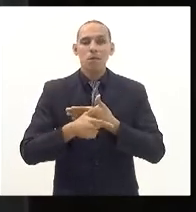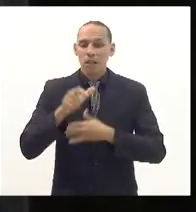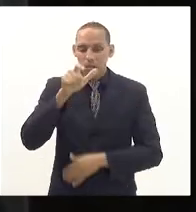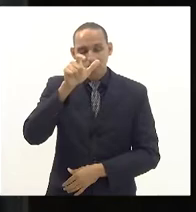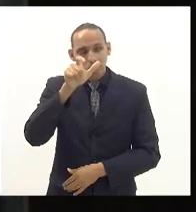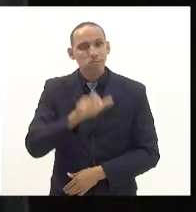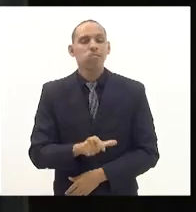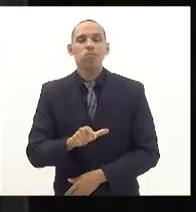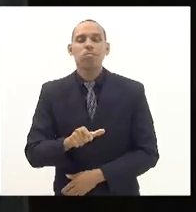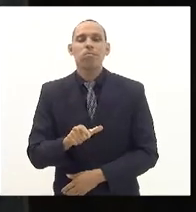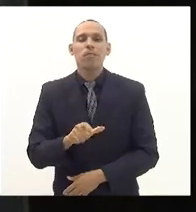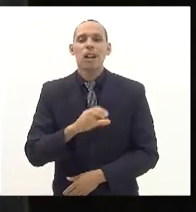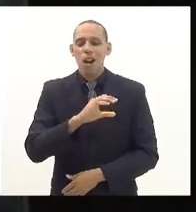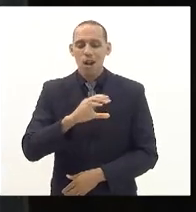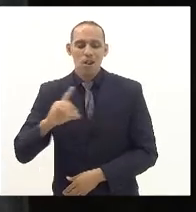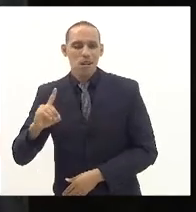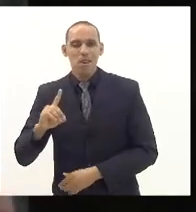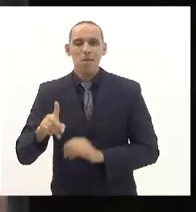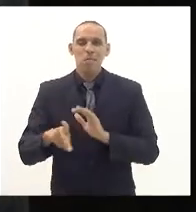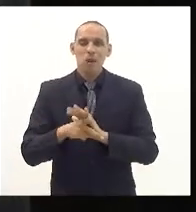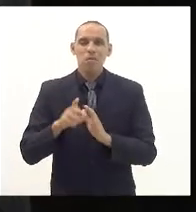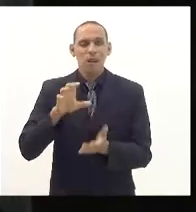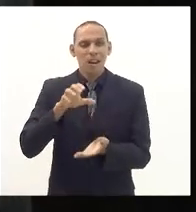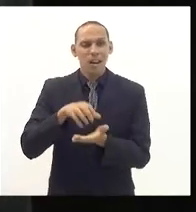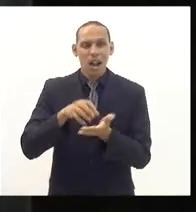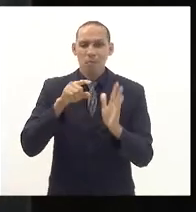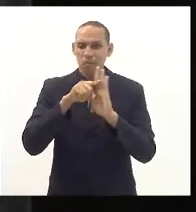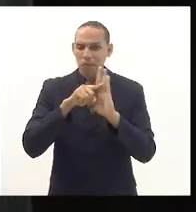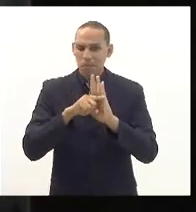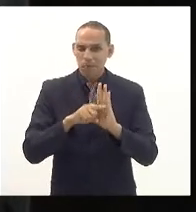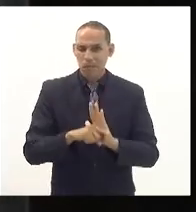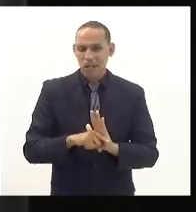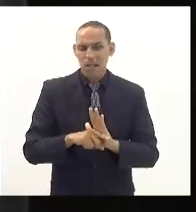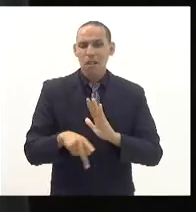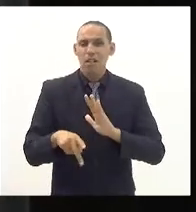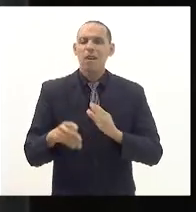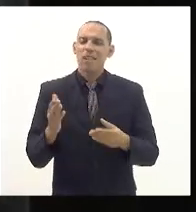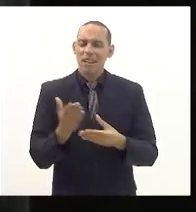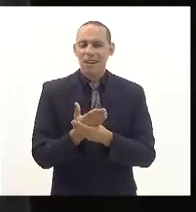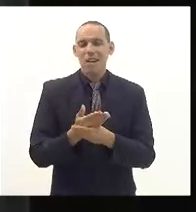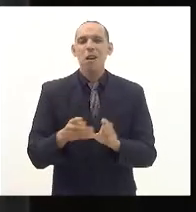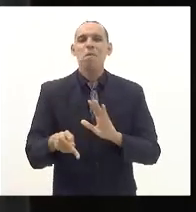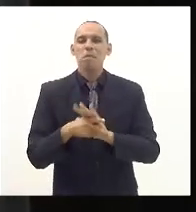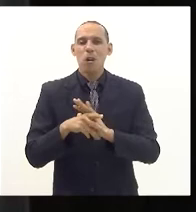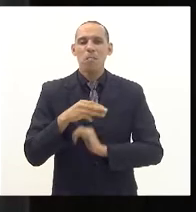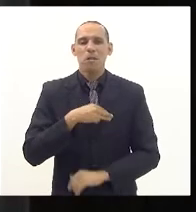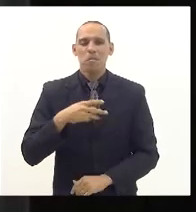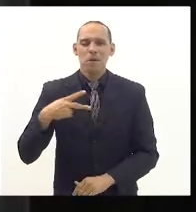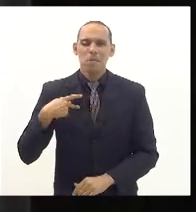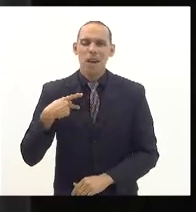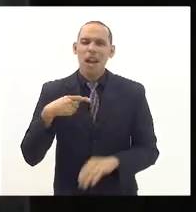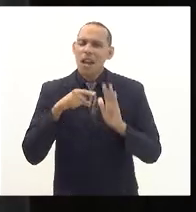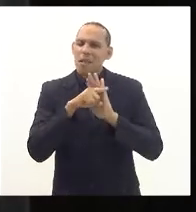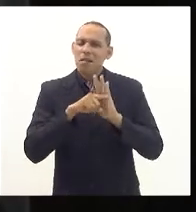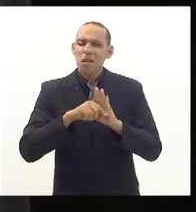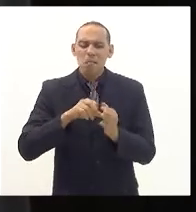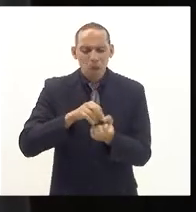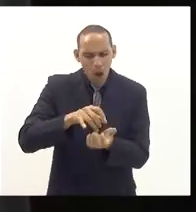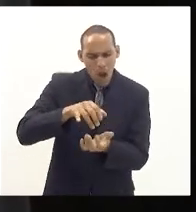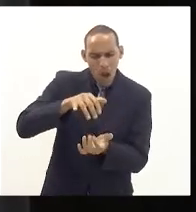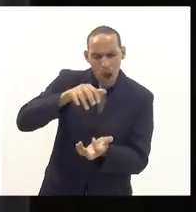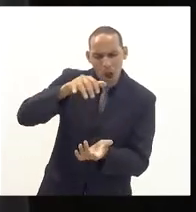que ele exerceu com coordenador da central e do Ministério Público com um volume imenso de Investigações